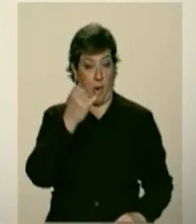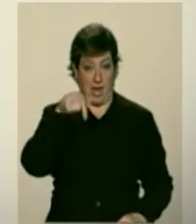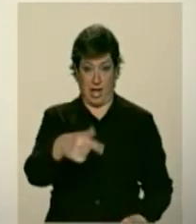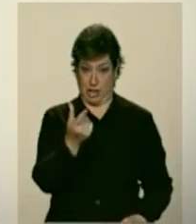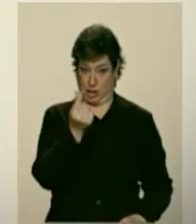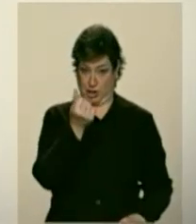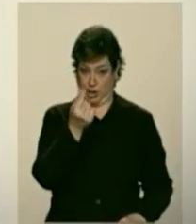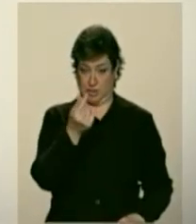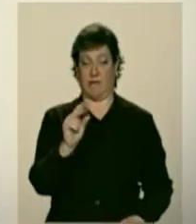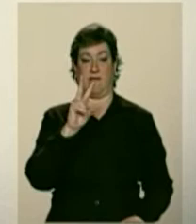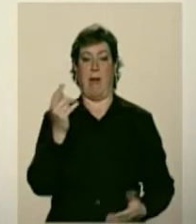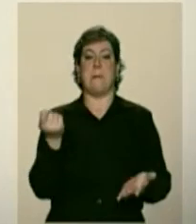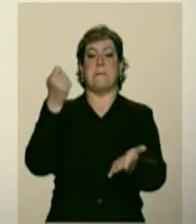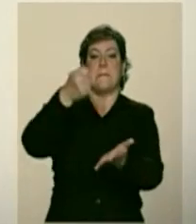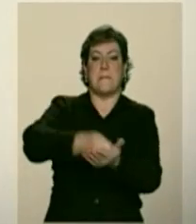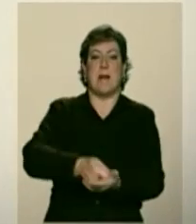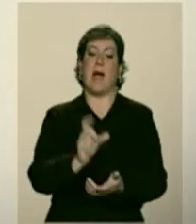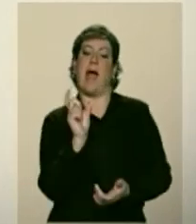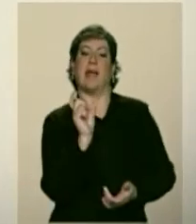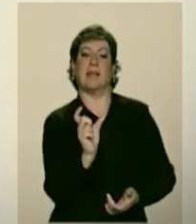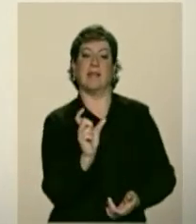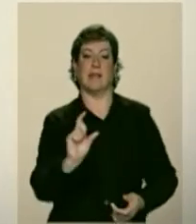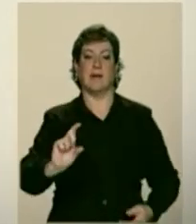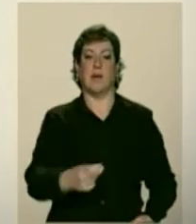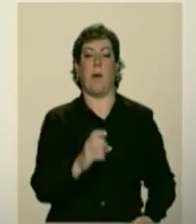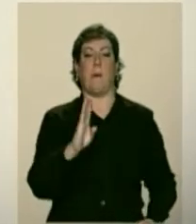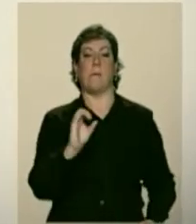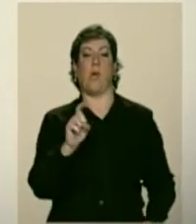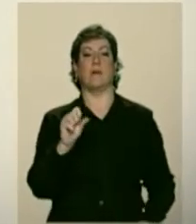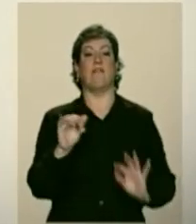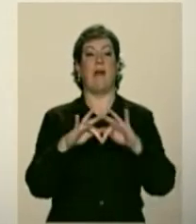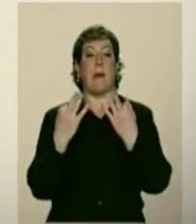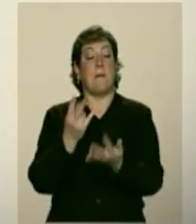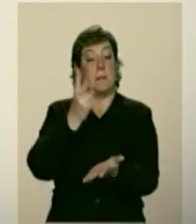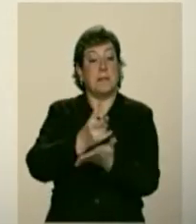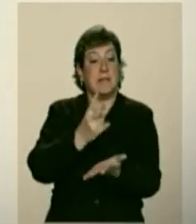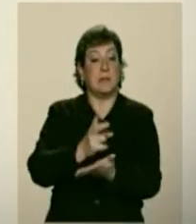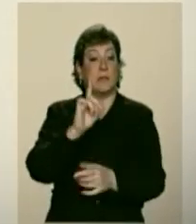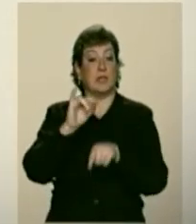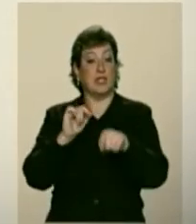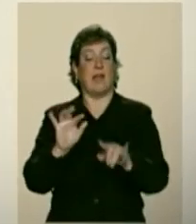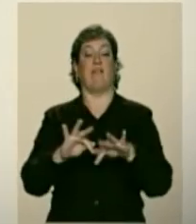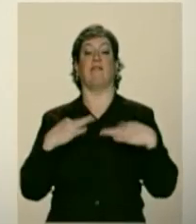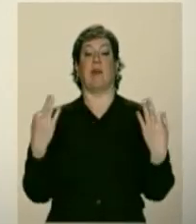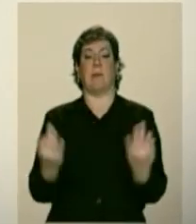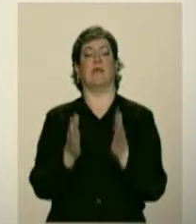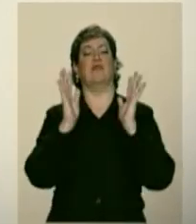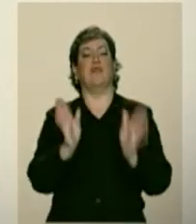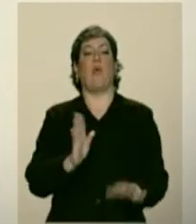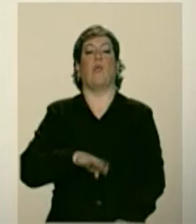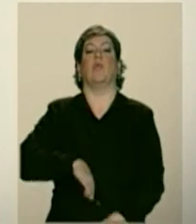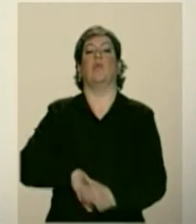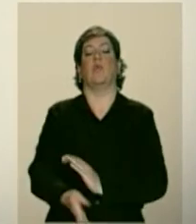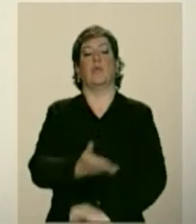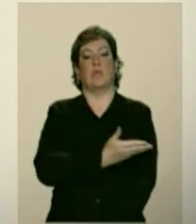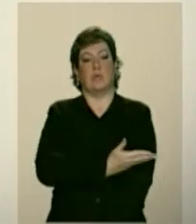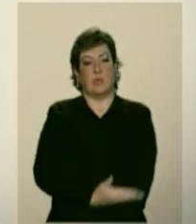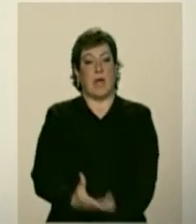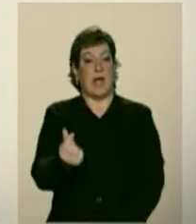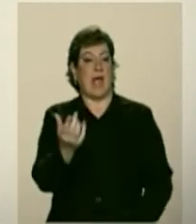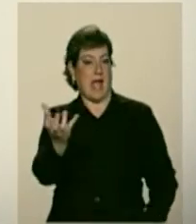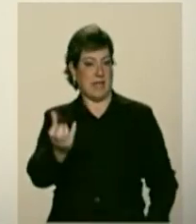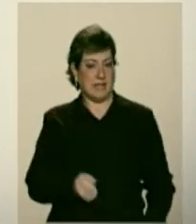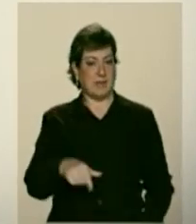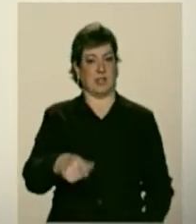vai ser pago no cartão do Bolsa Família no mesmo dia em que as famílias já estão acostumadas a receber o